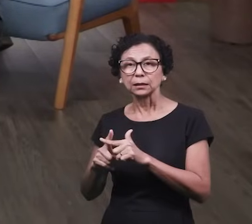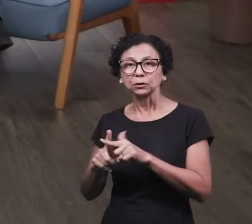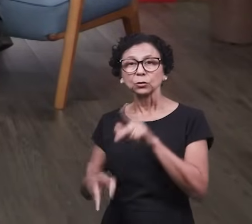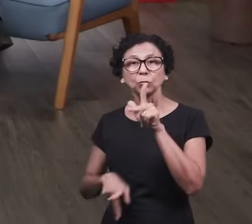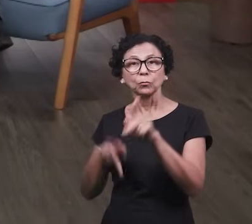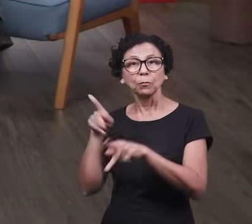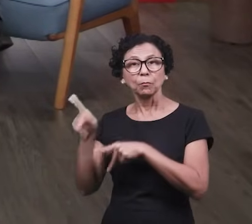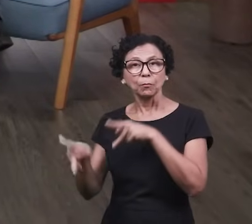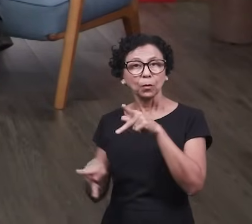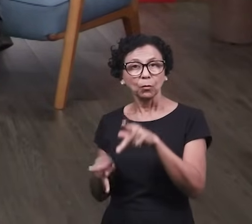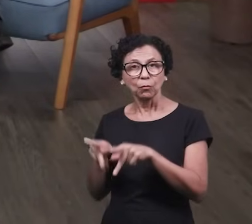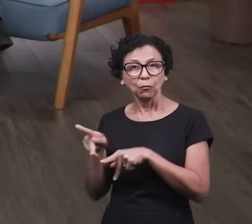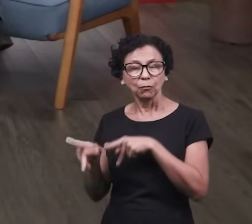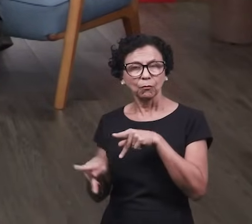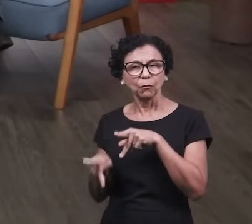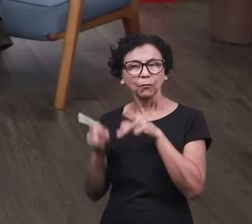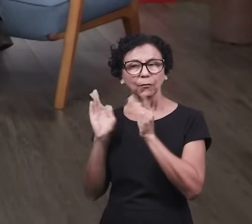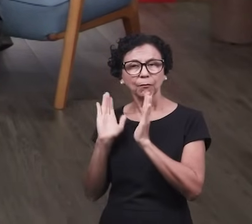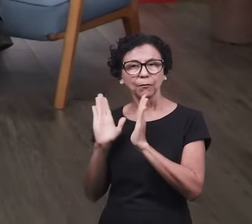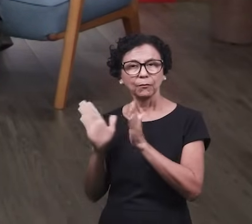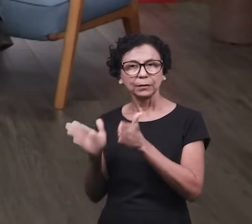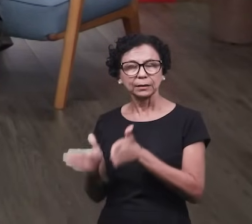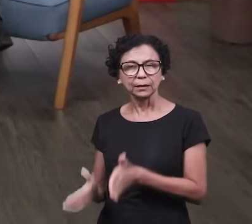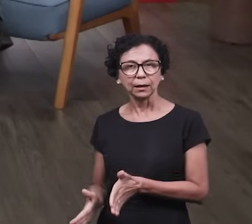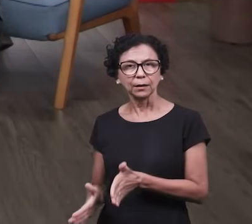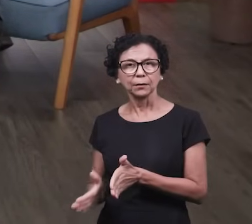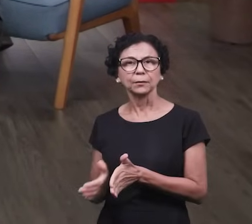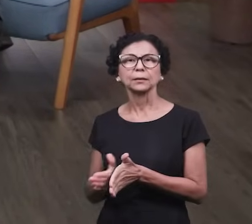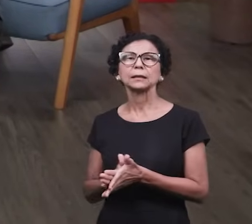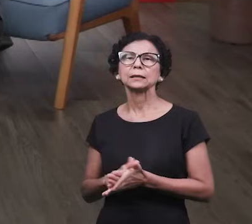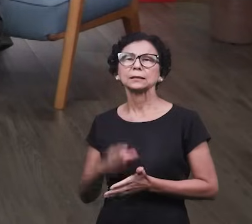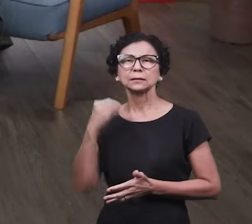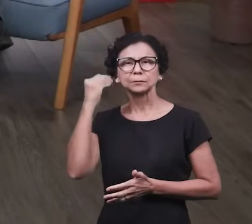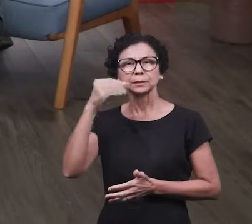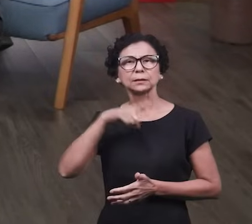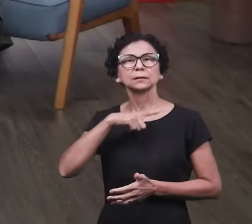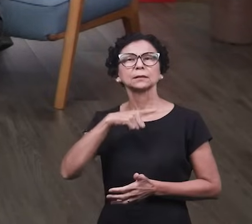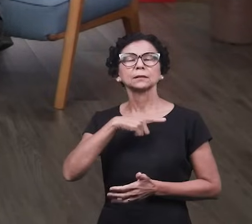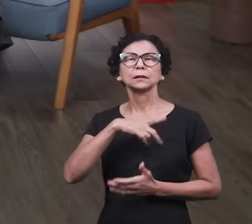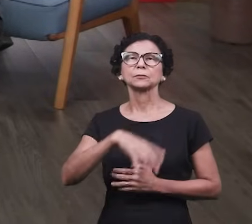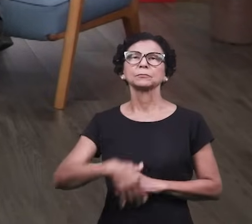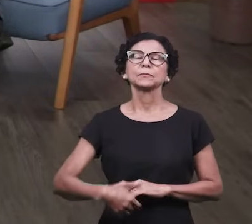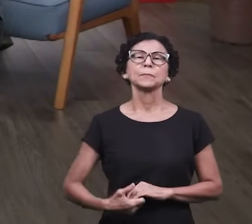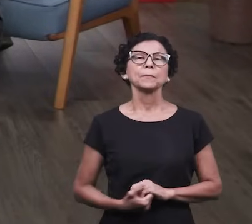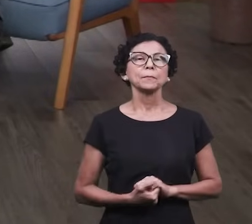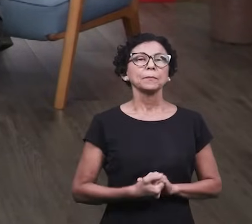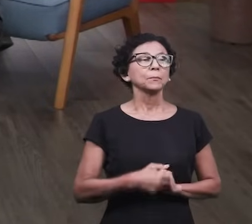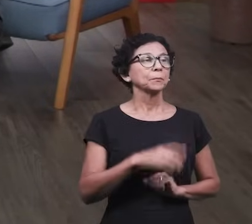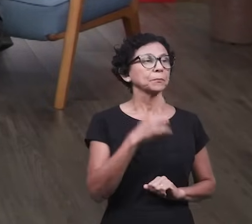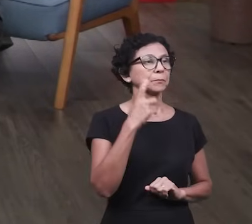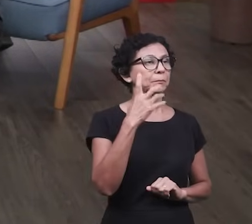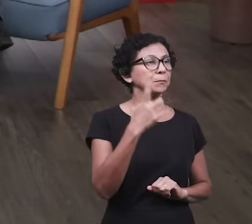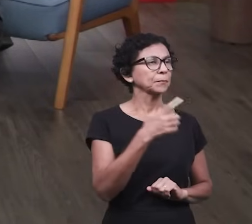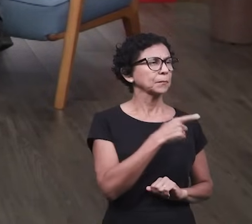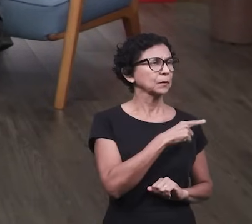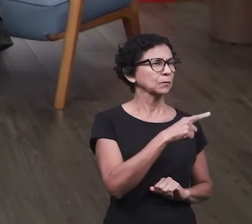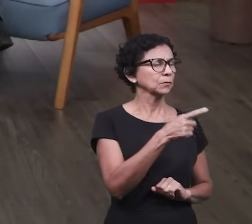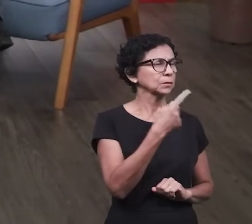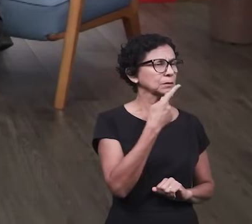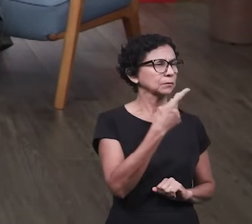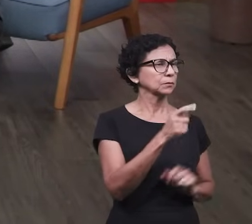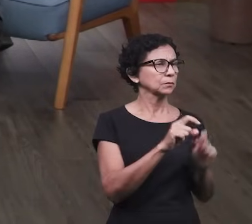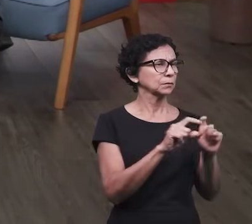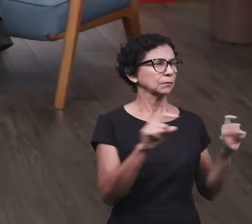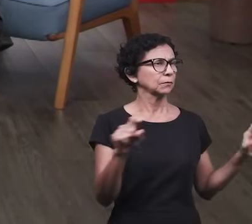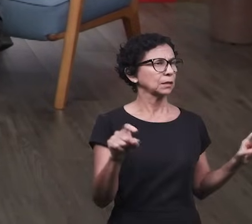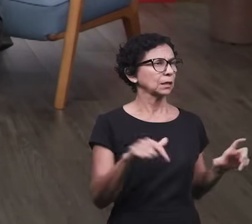uma denominação, uma igreja fiel que vive essa experiência. É interessante, Daniel, porque você usou essa